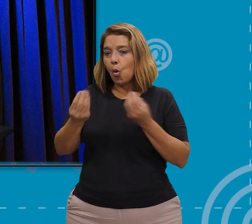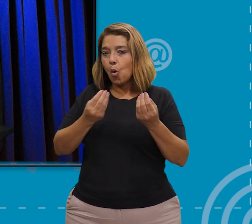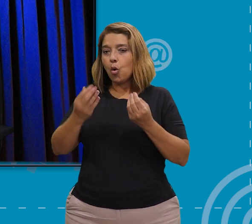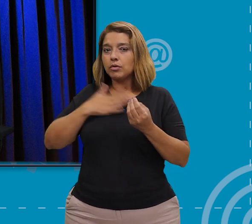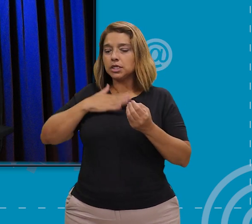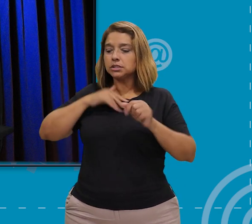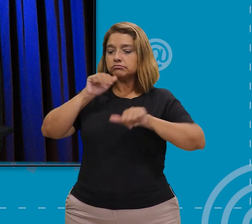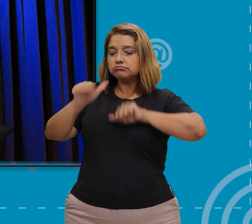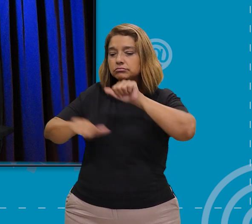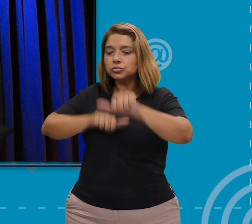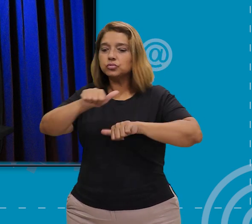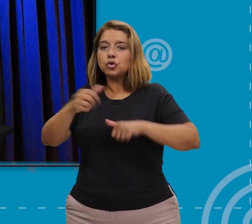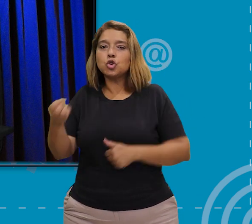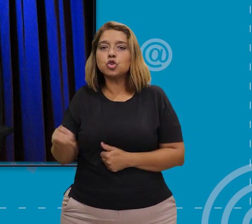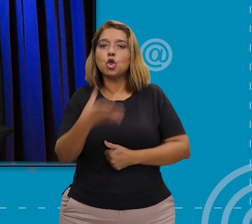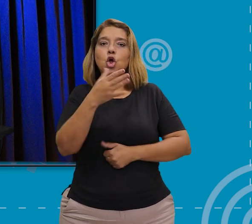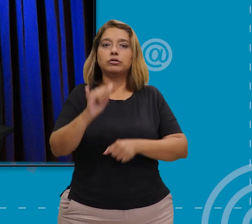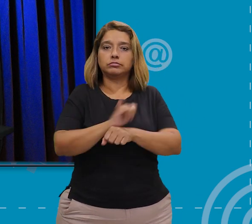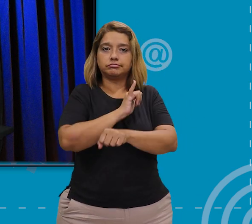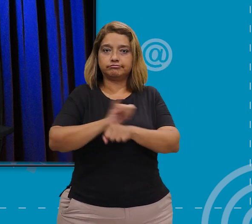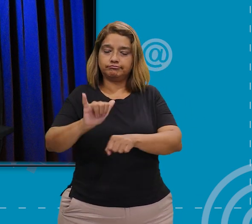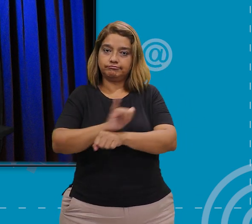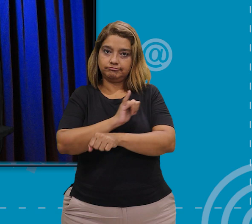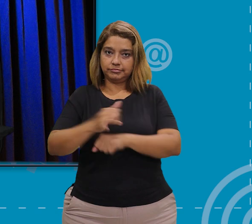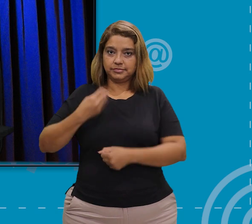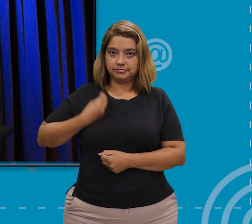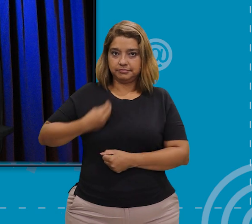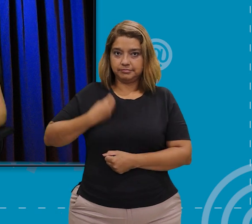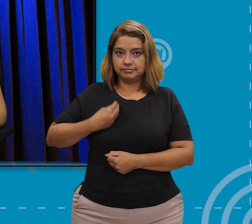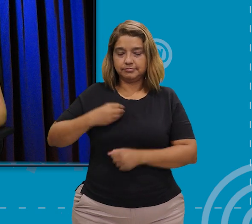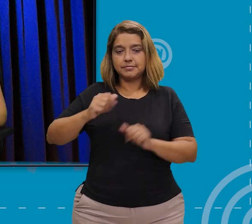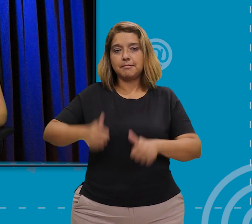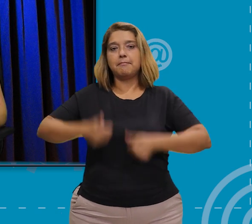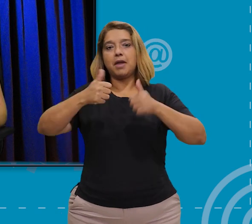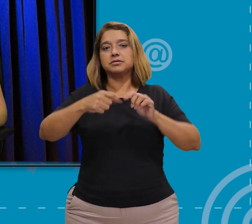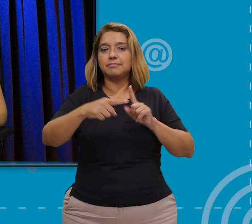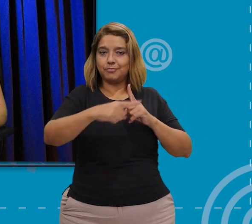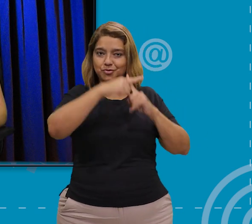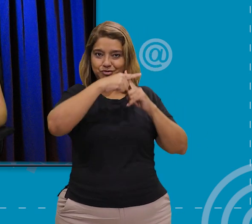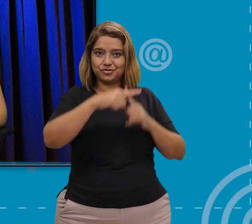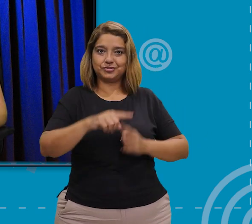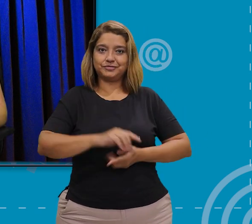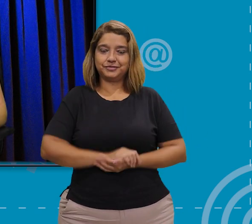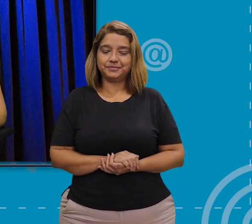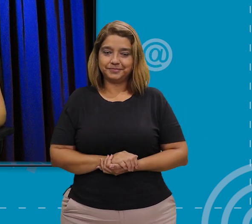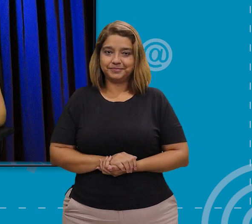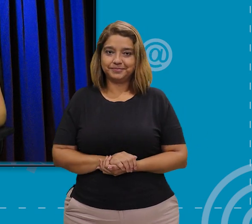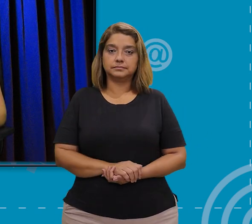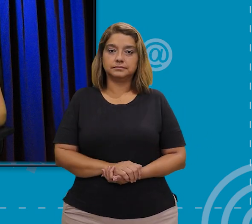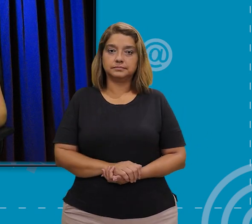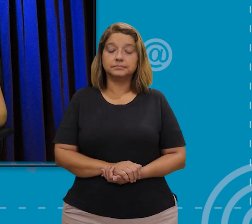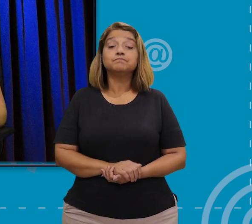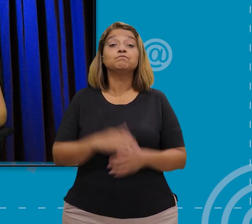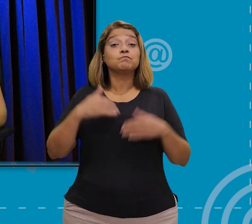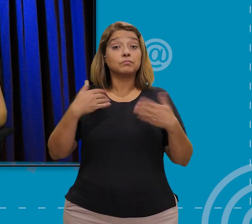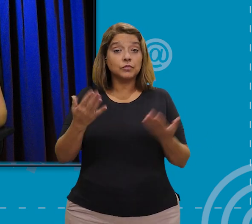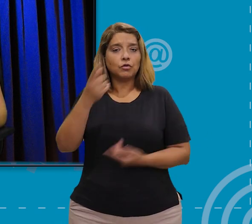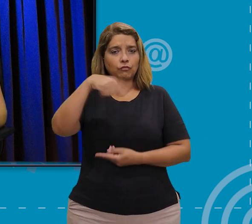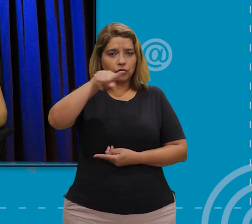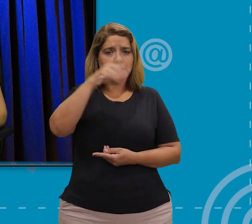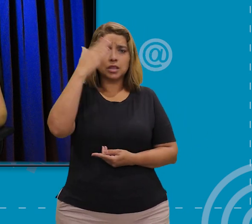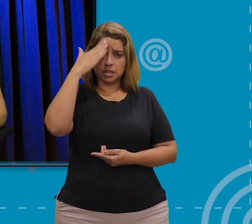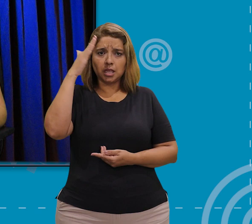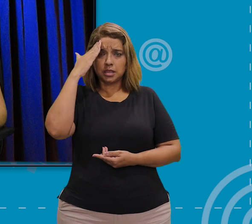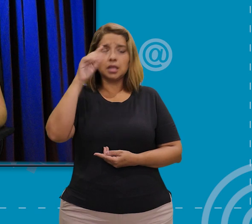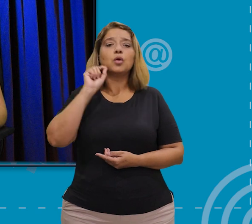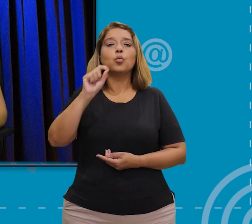para estabelecer uma conexão, né, mais positiva. Então, vocês já entenderam, né? A sigla CNV, Comunicação